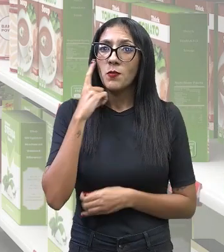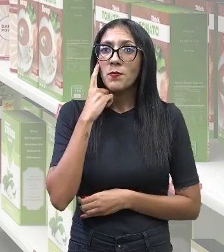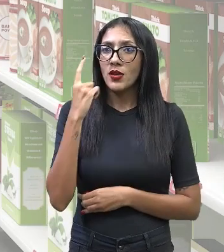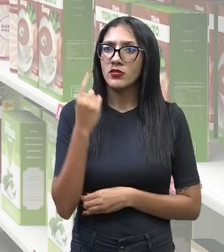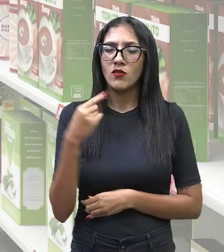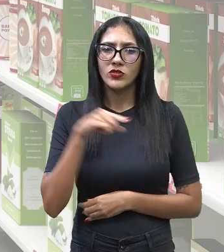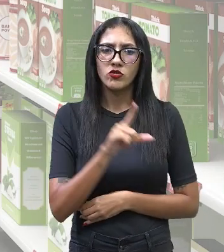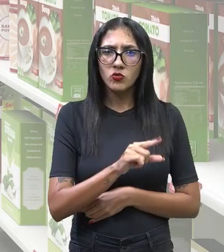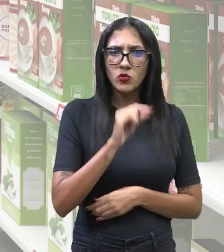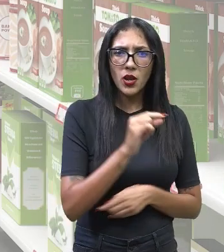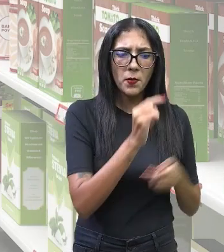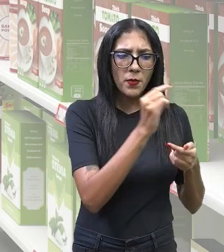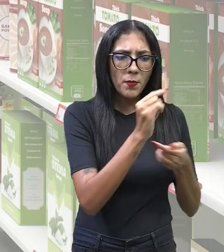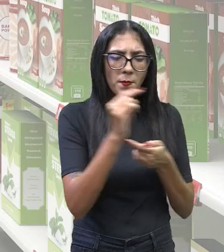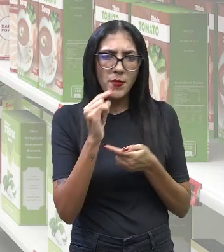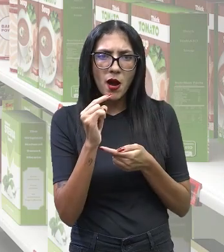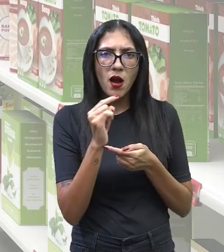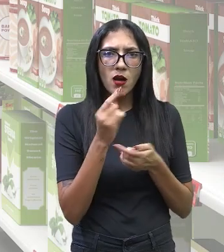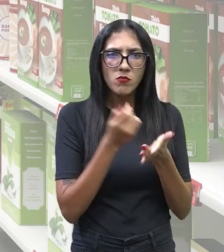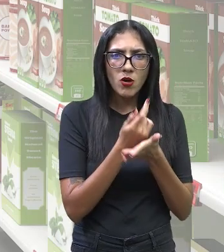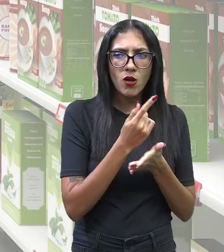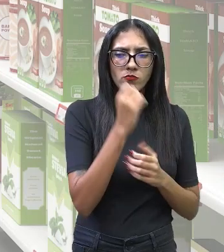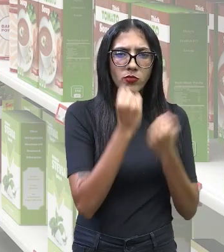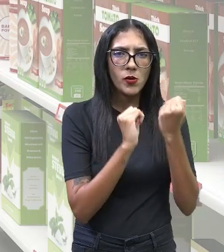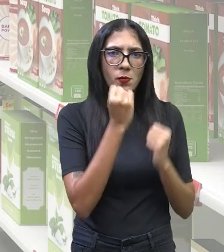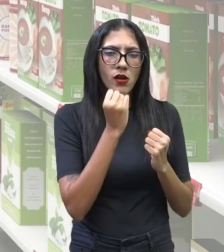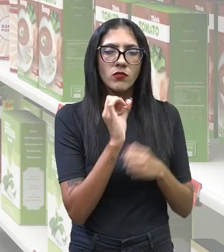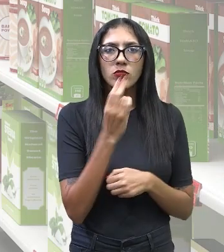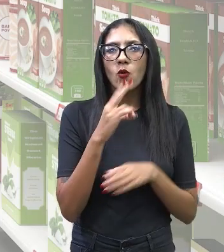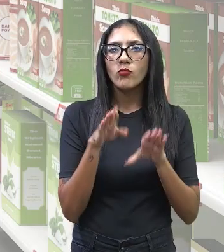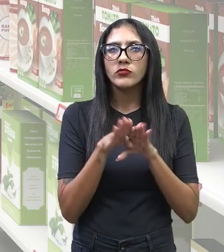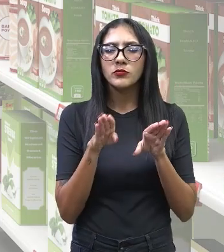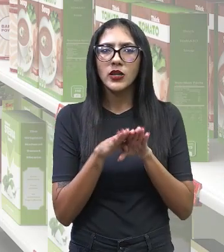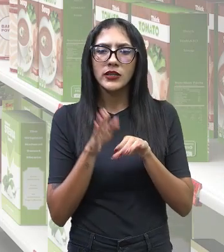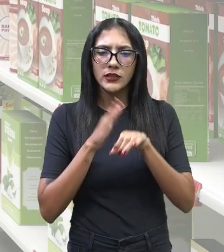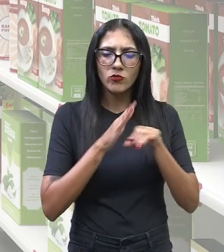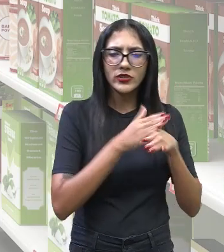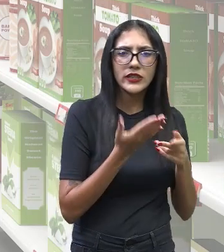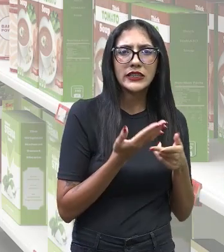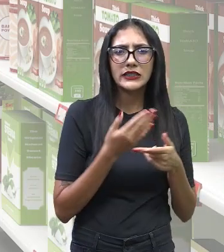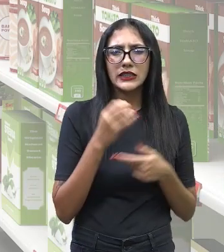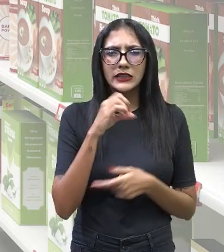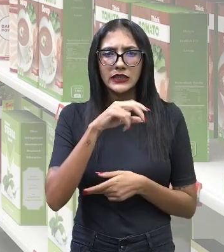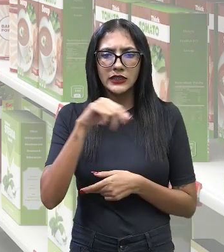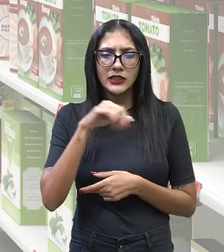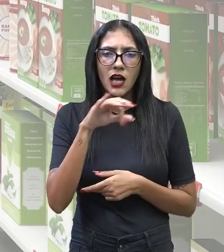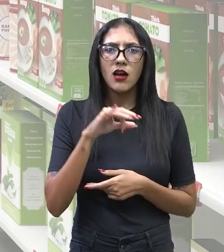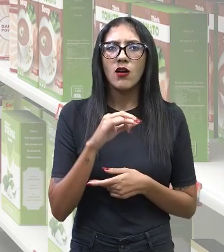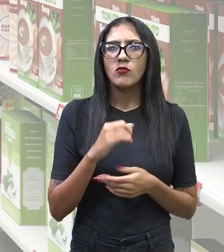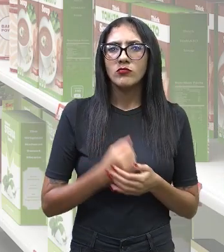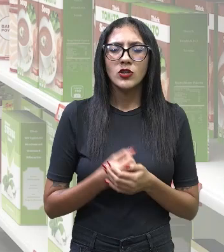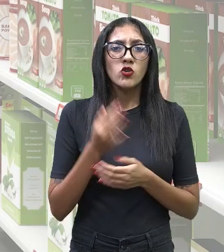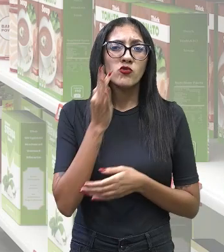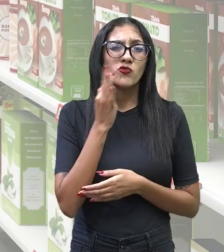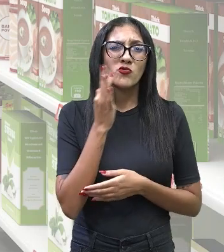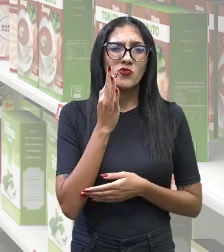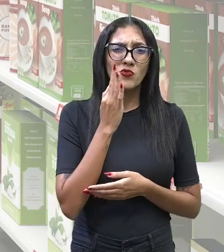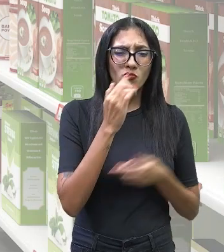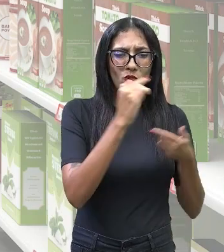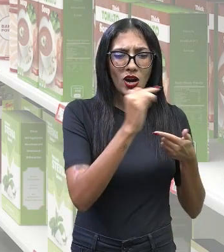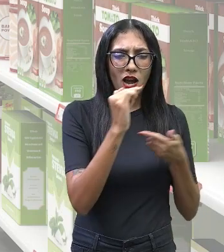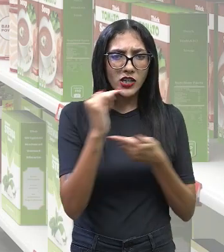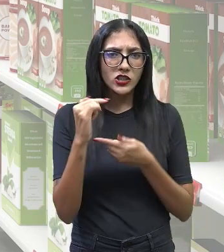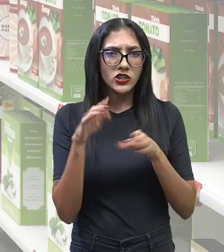os enlatados? Vai escolher aqueles alimentos como salsicha, como linguiças, sucos em caixinhas na